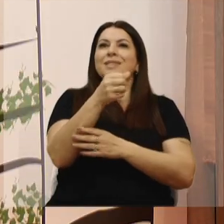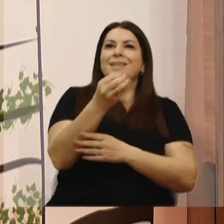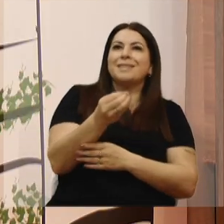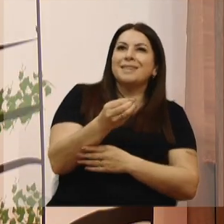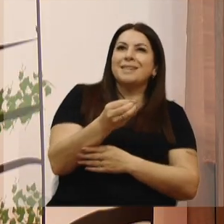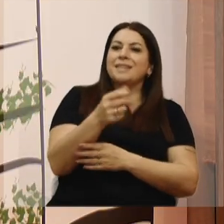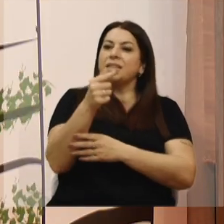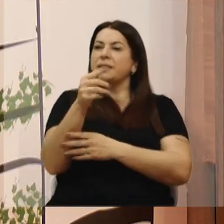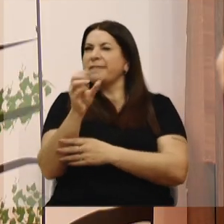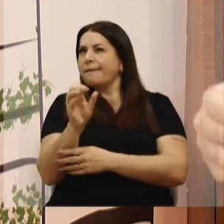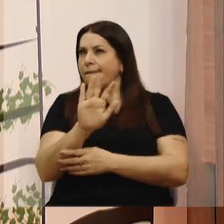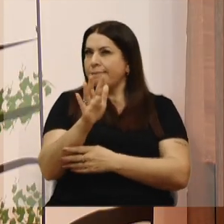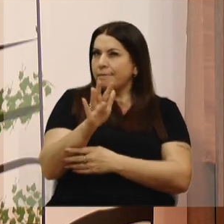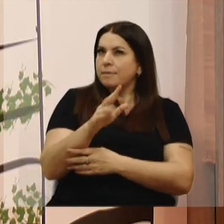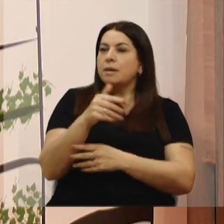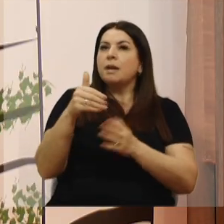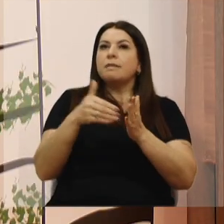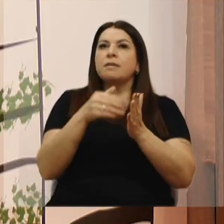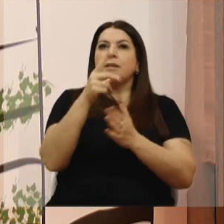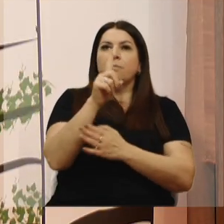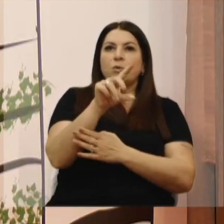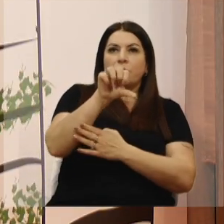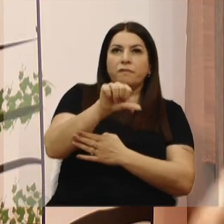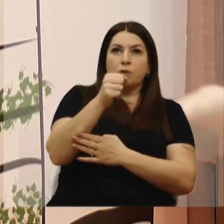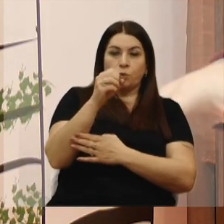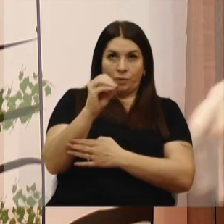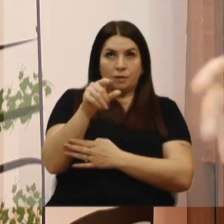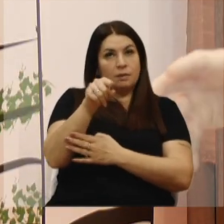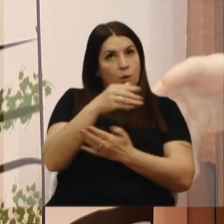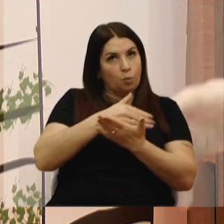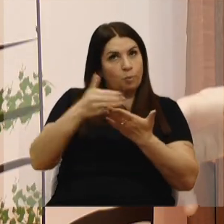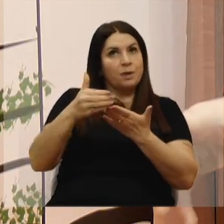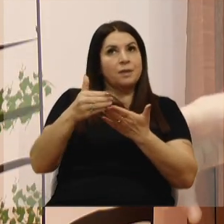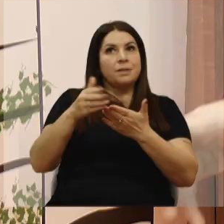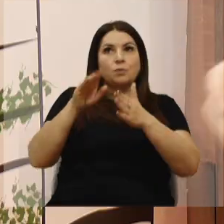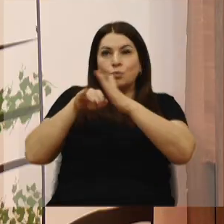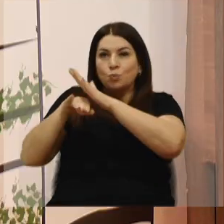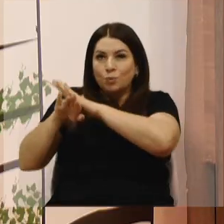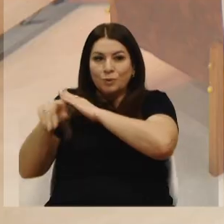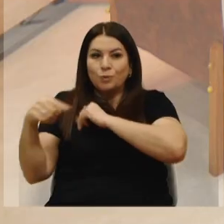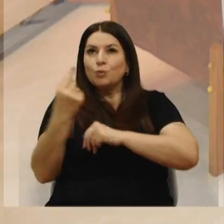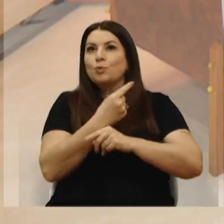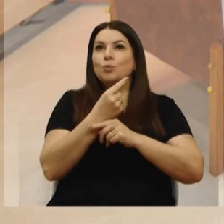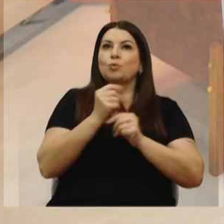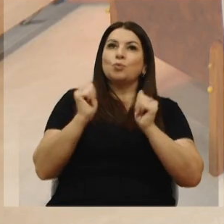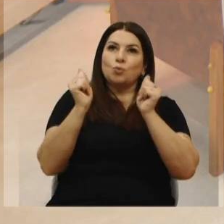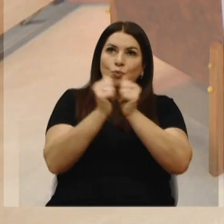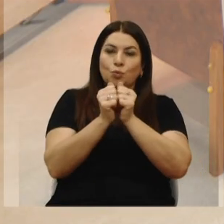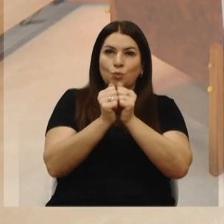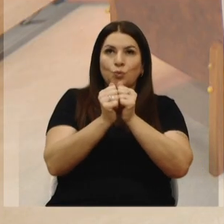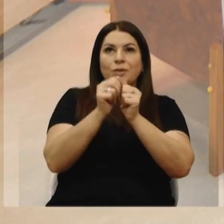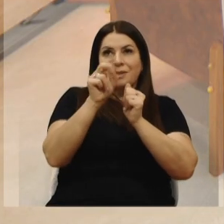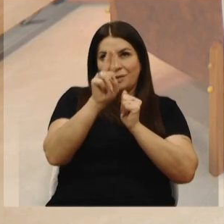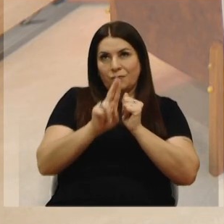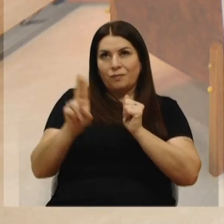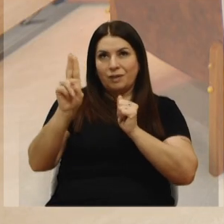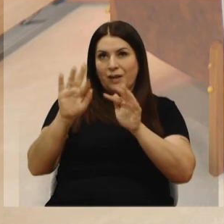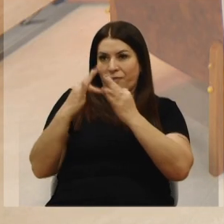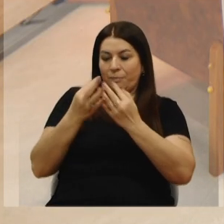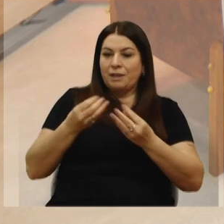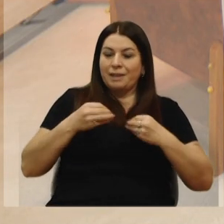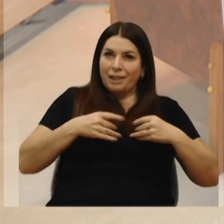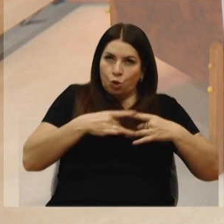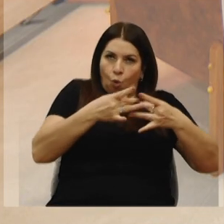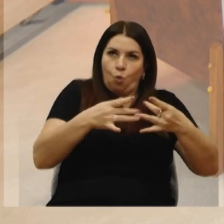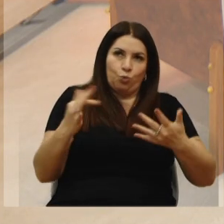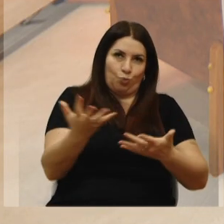anos 60, 70 e até o ano de 1980, que é a parte do acervo que nós temos conosco na universidade, que a